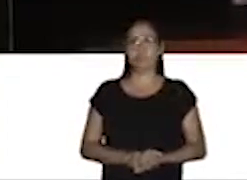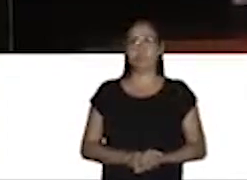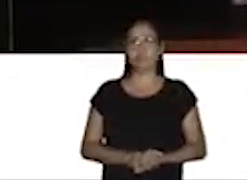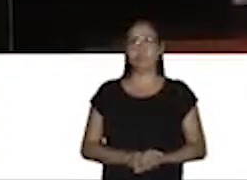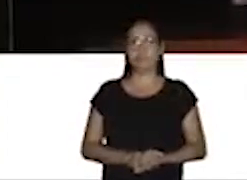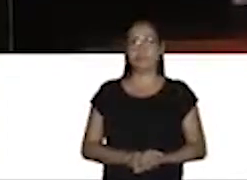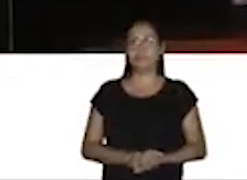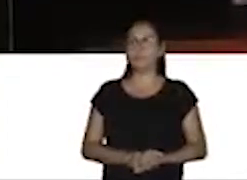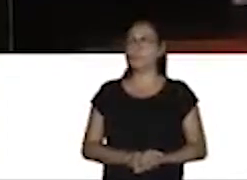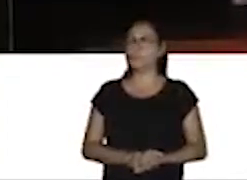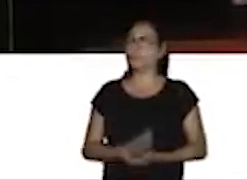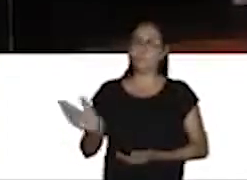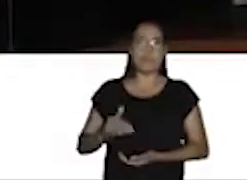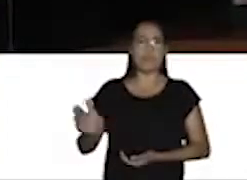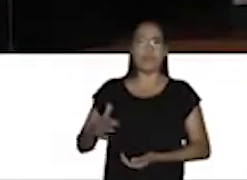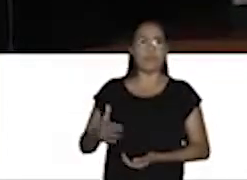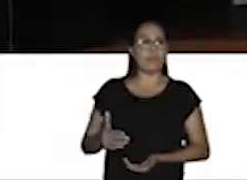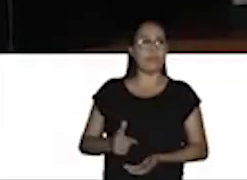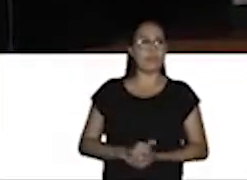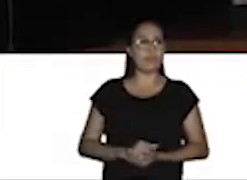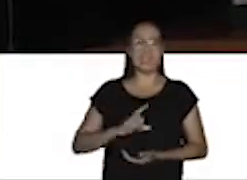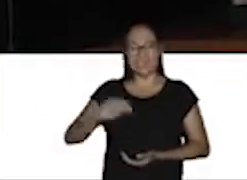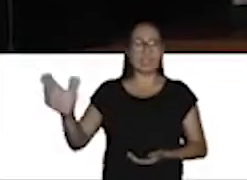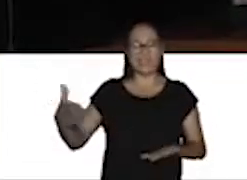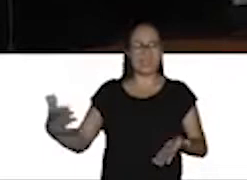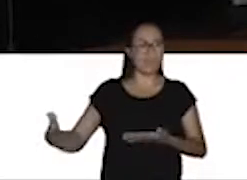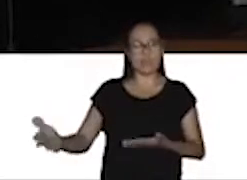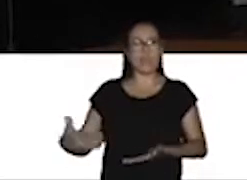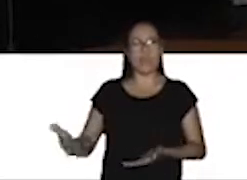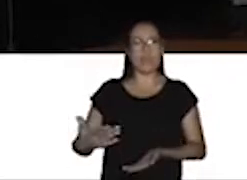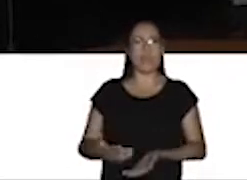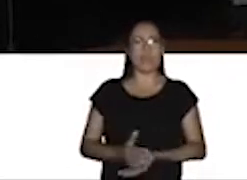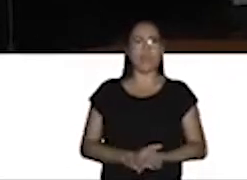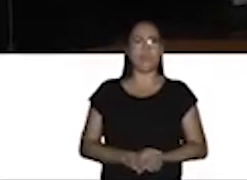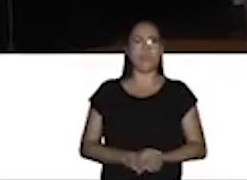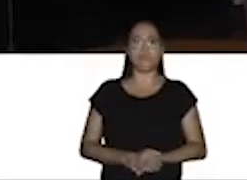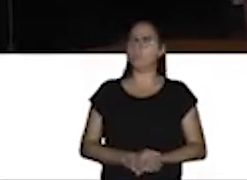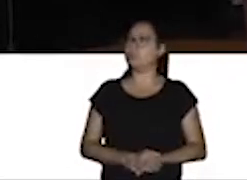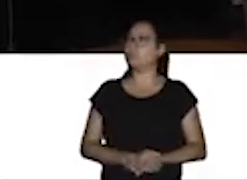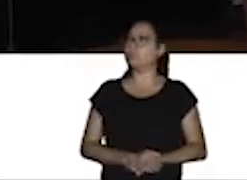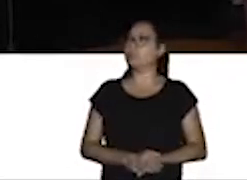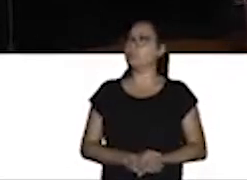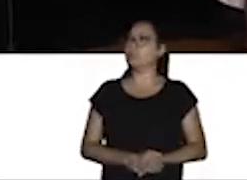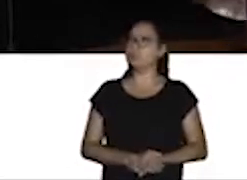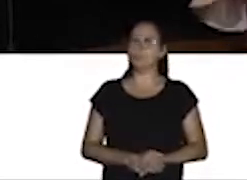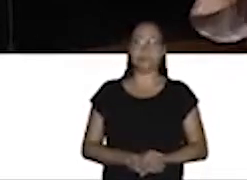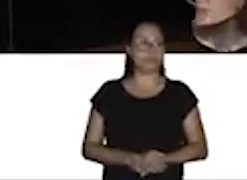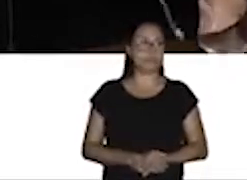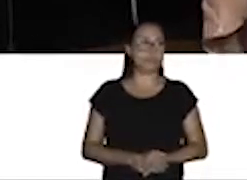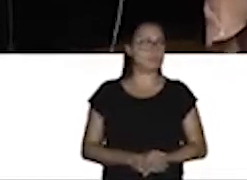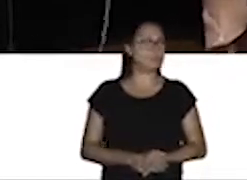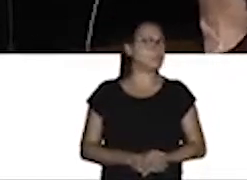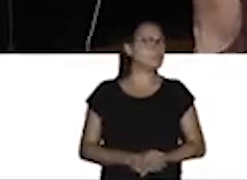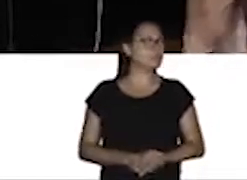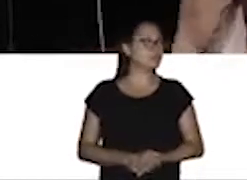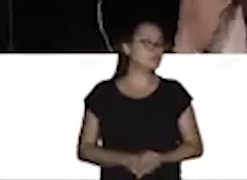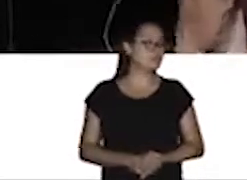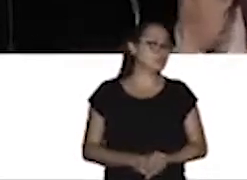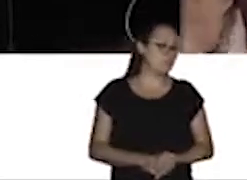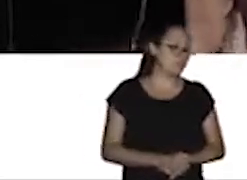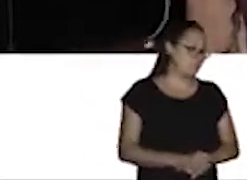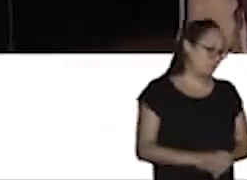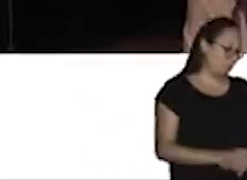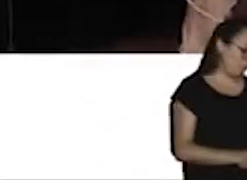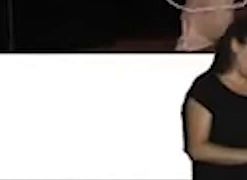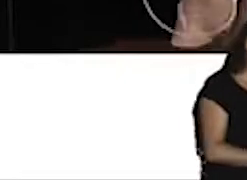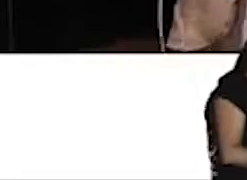Multice! Vamos, traço! Sai daí, mosquito! Vamos de uma vez! Sai isso aí! Vamos de uma vez! Ux. Era boi!